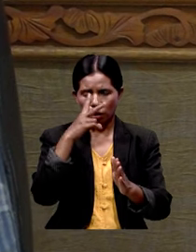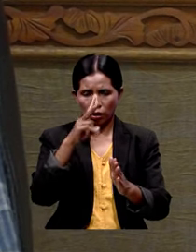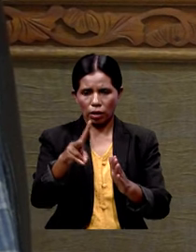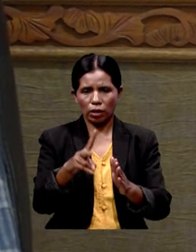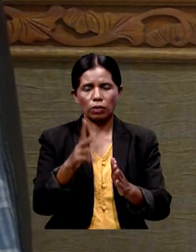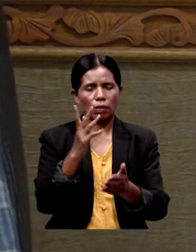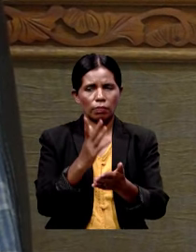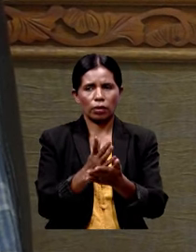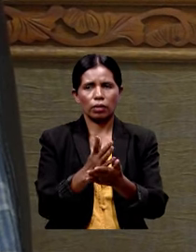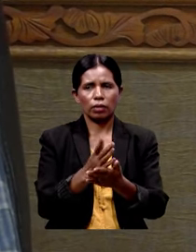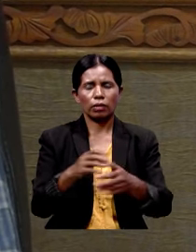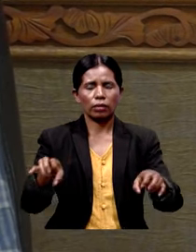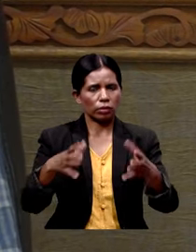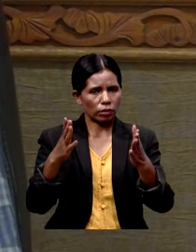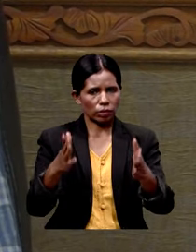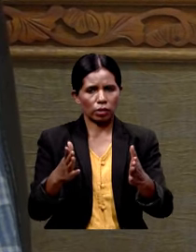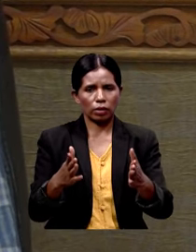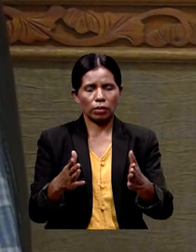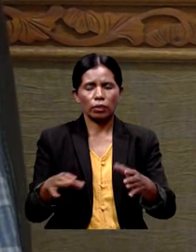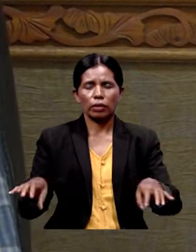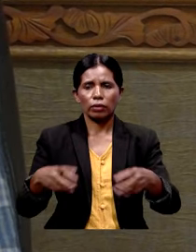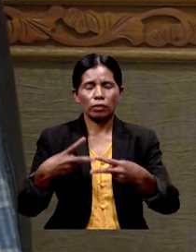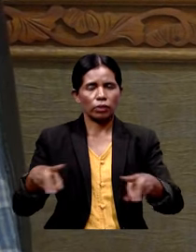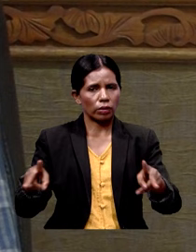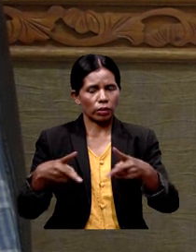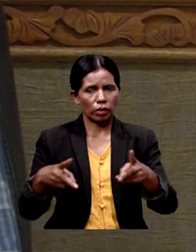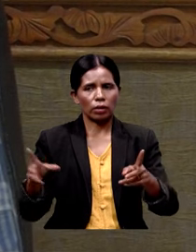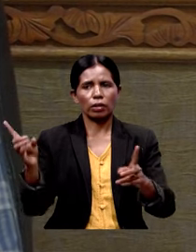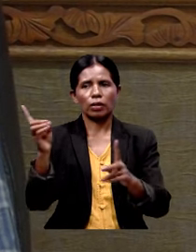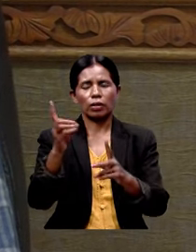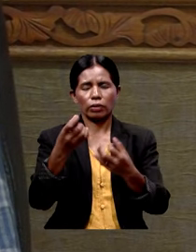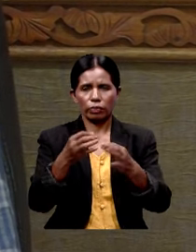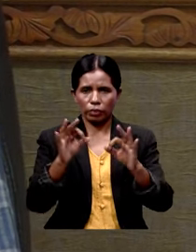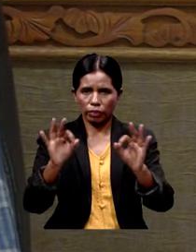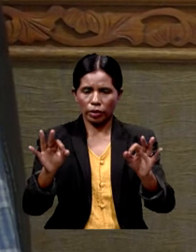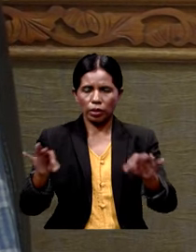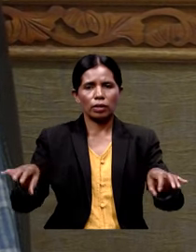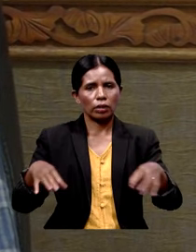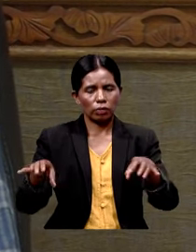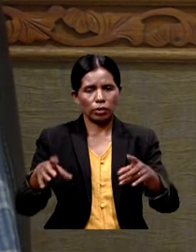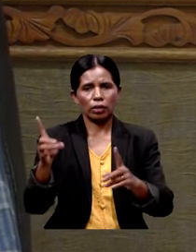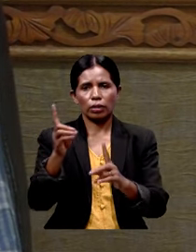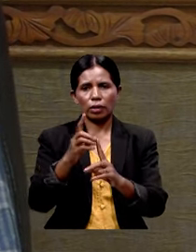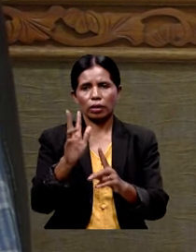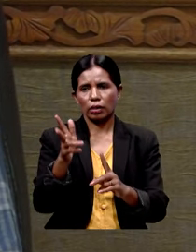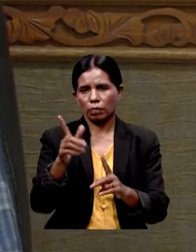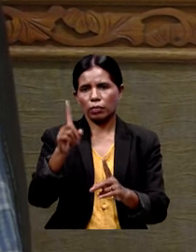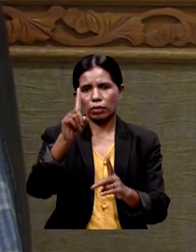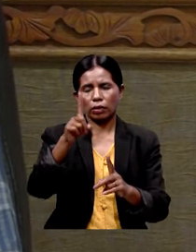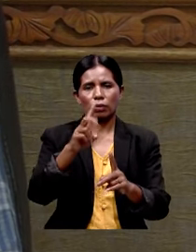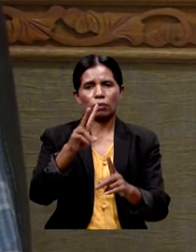funcionário sira deve contratado to de termina si rene contratto il 31 de dezembro